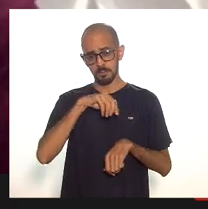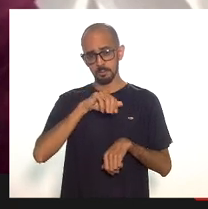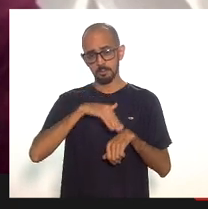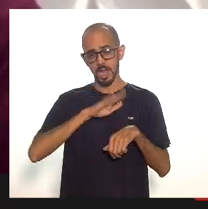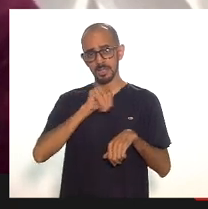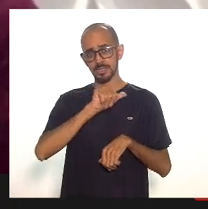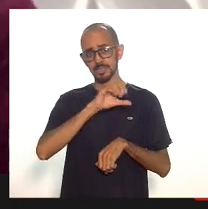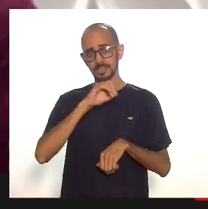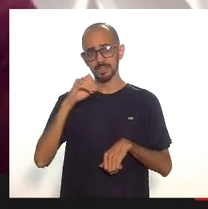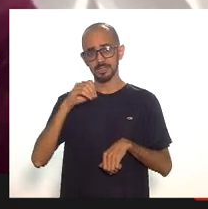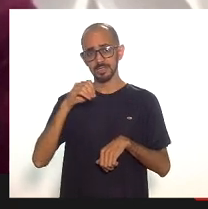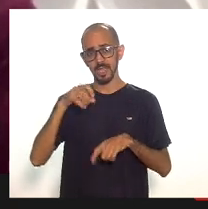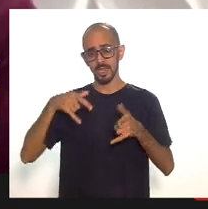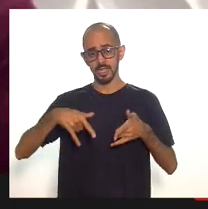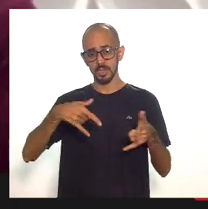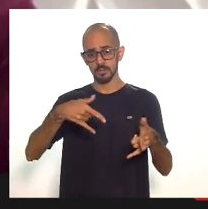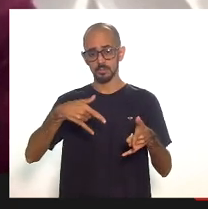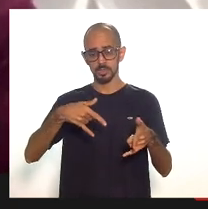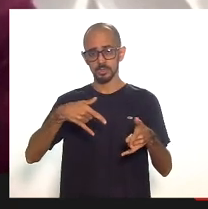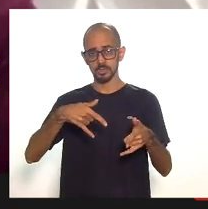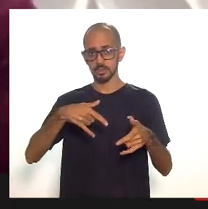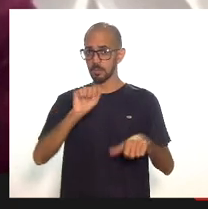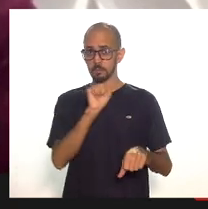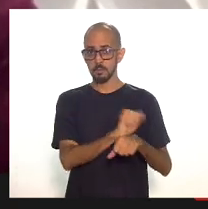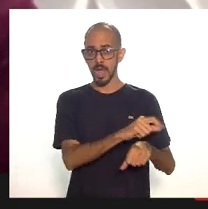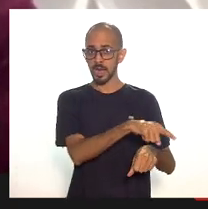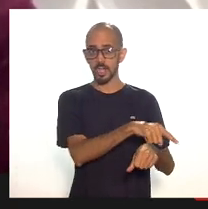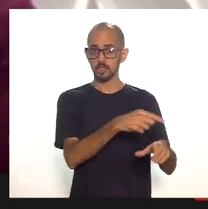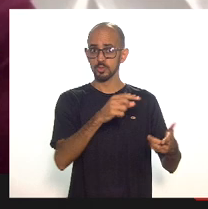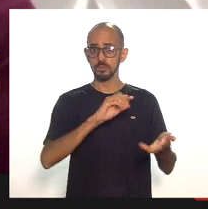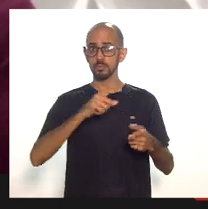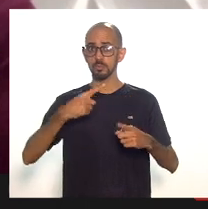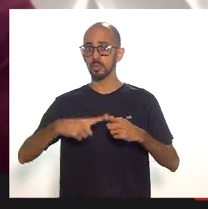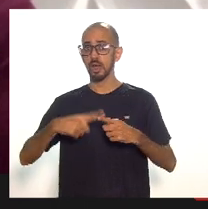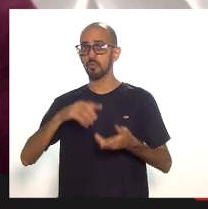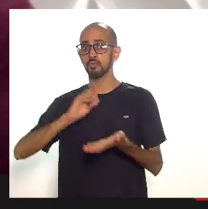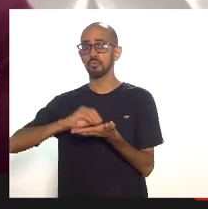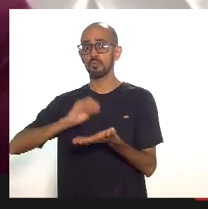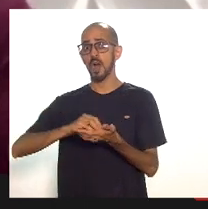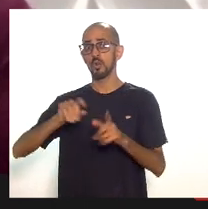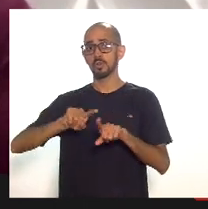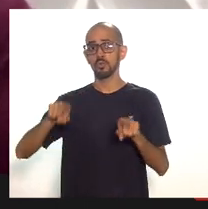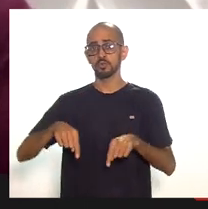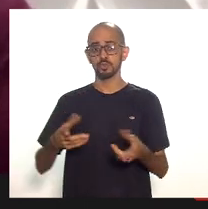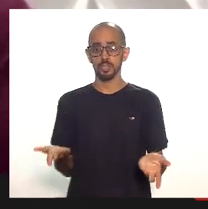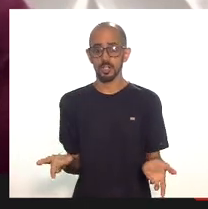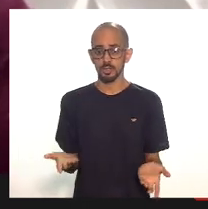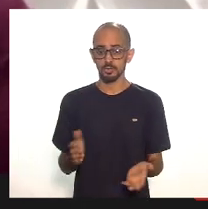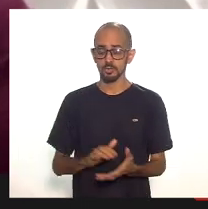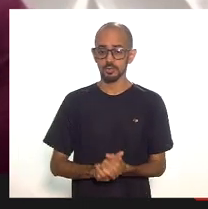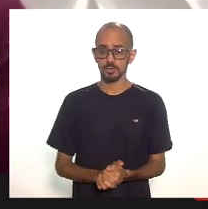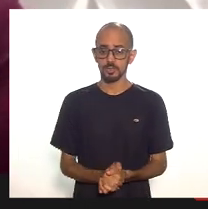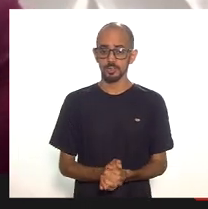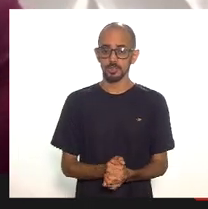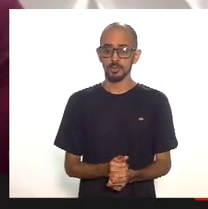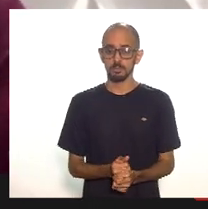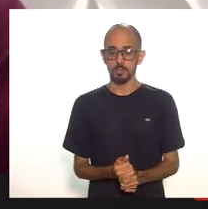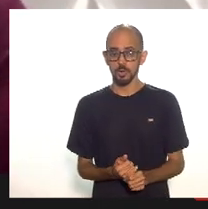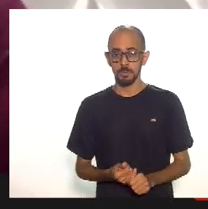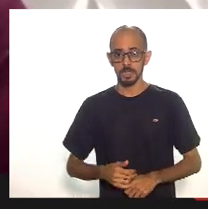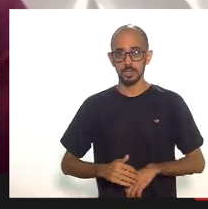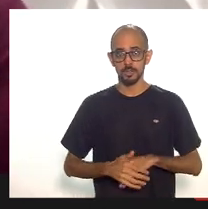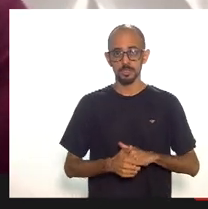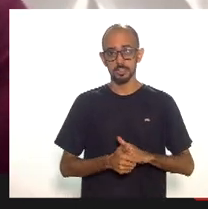leitos bloqueados por falta de servidores, né? Então, sendo bem precisa,